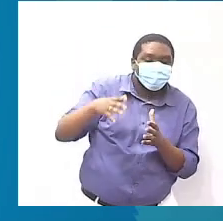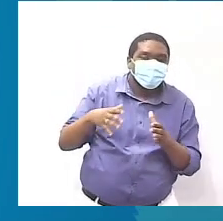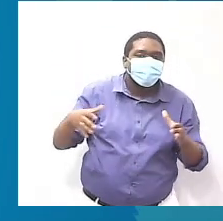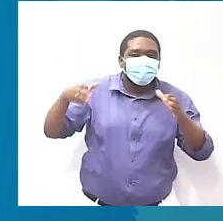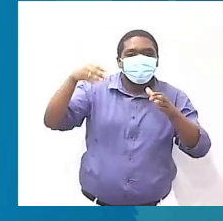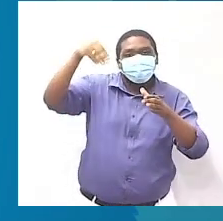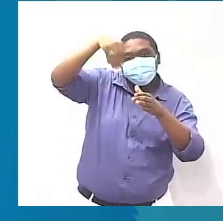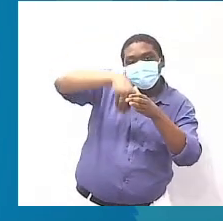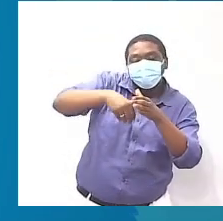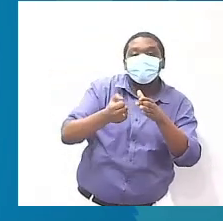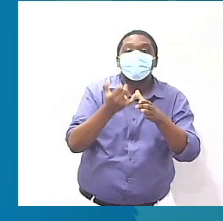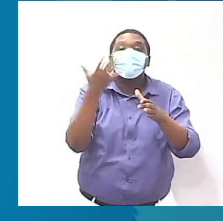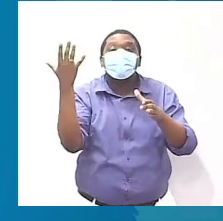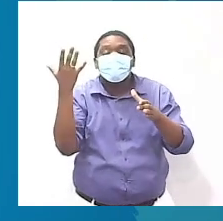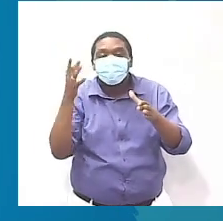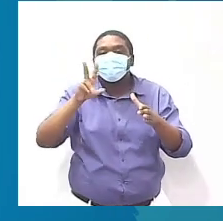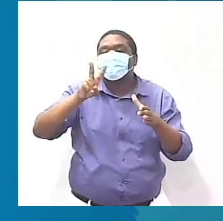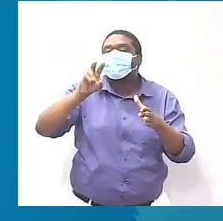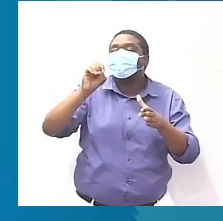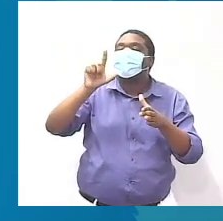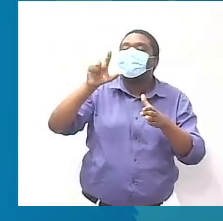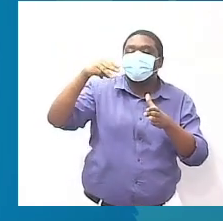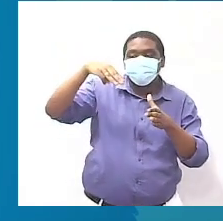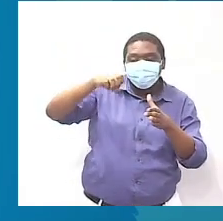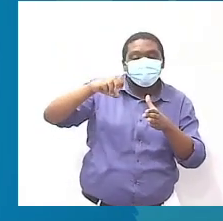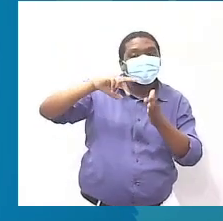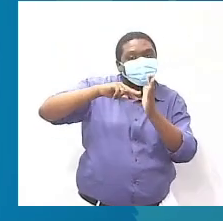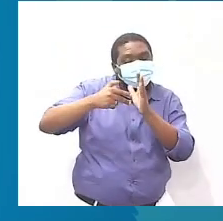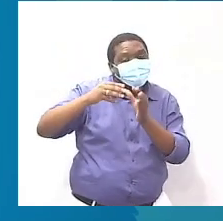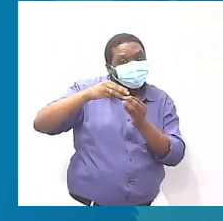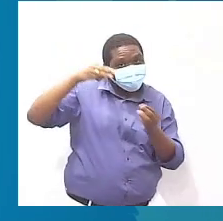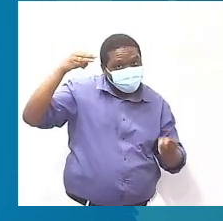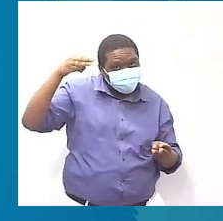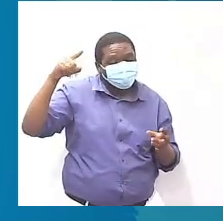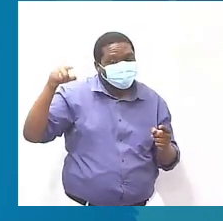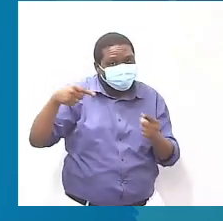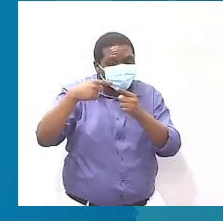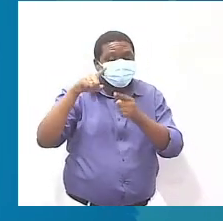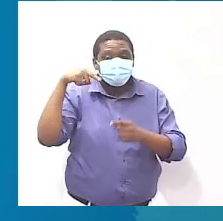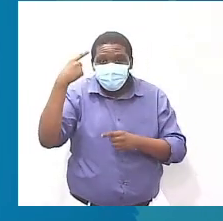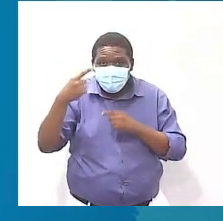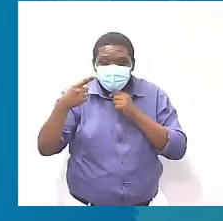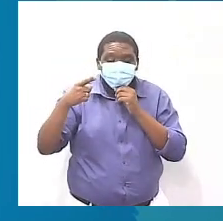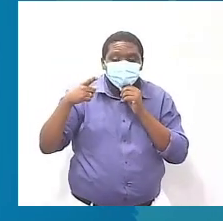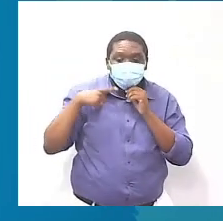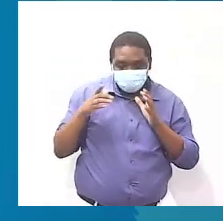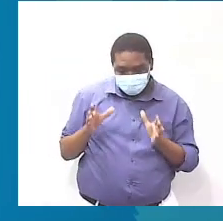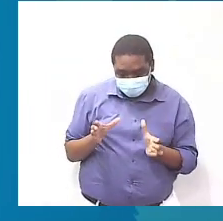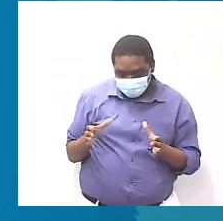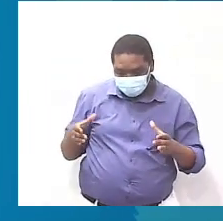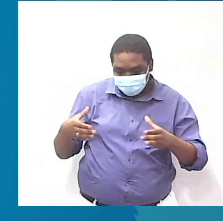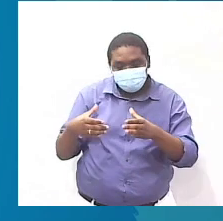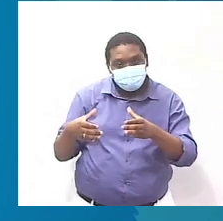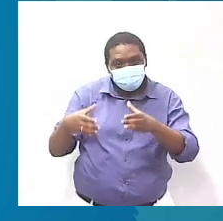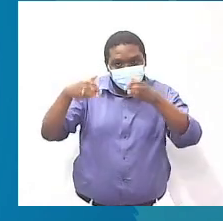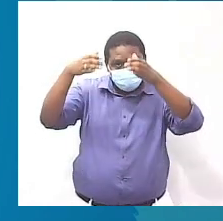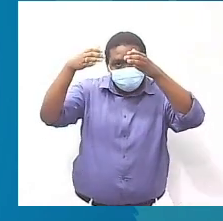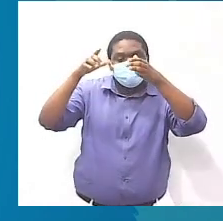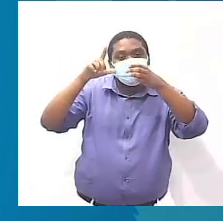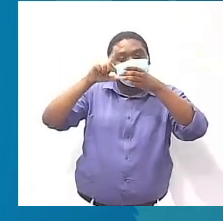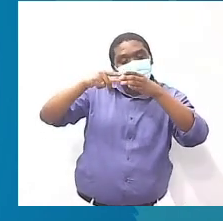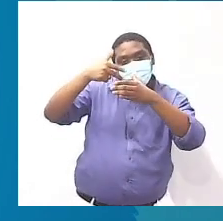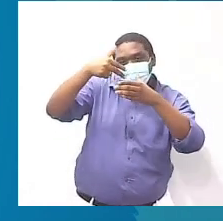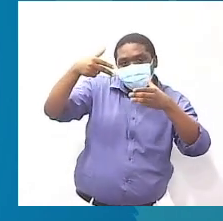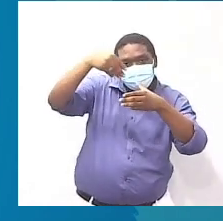e volume em metros, depois eu vou ter a forma cilíndrica para também líquidos